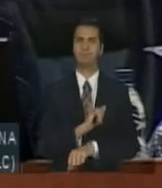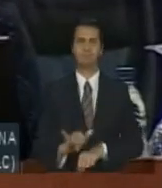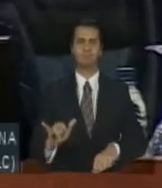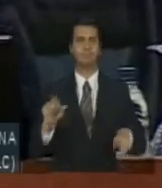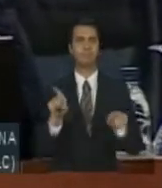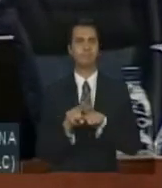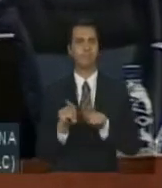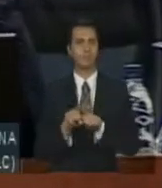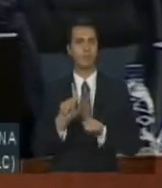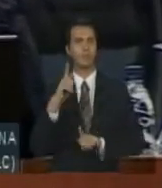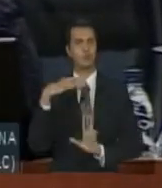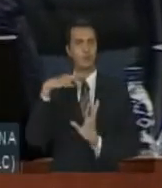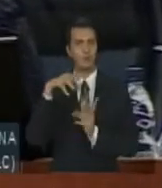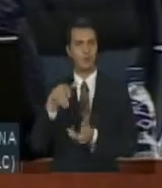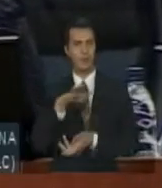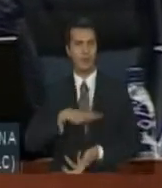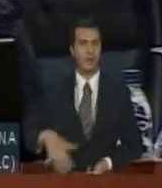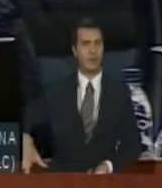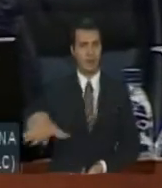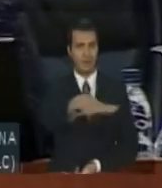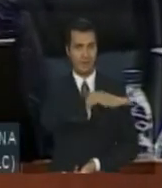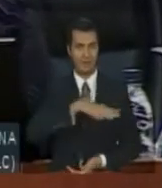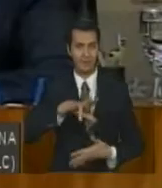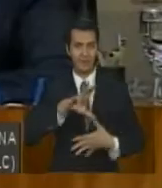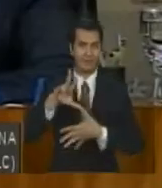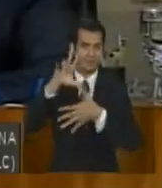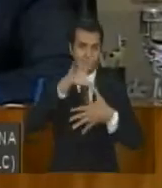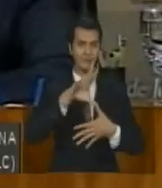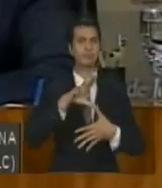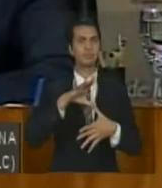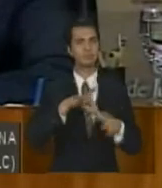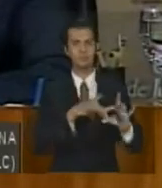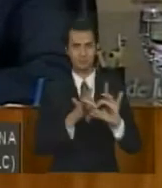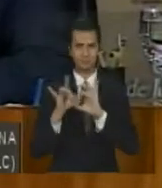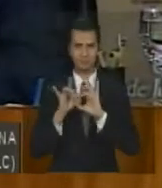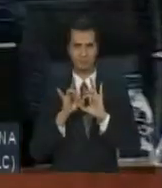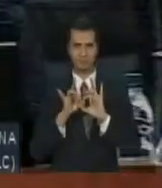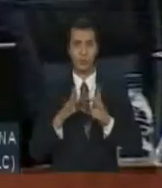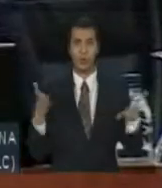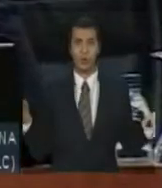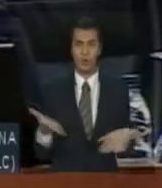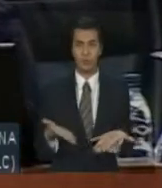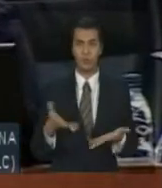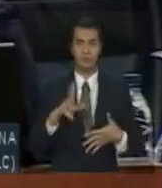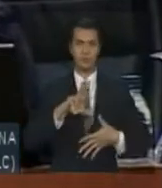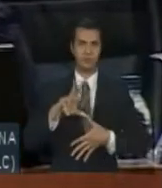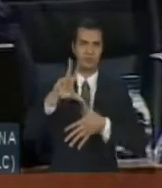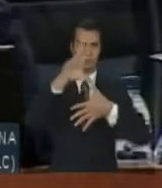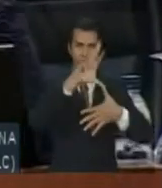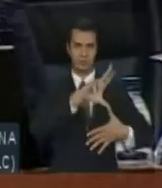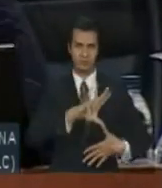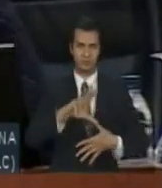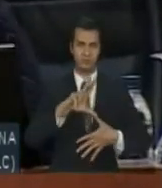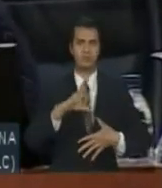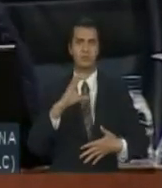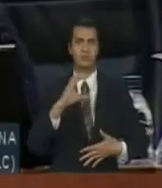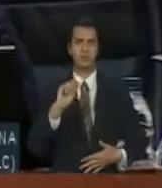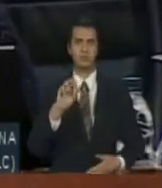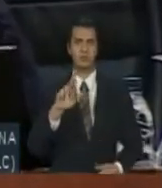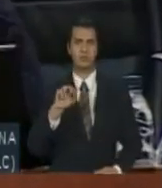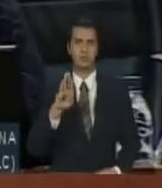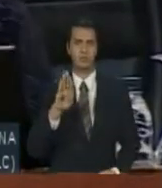e geopolítica dessa região. Hoje, a América Latina e o